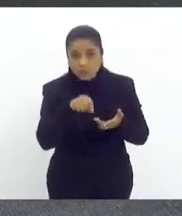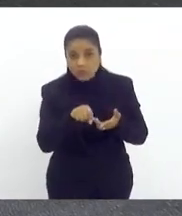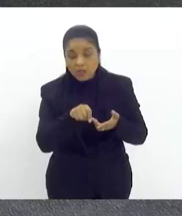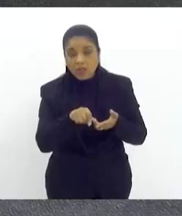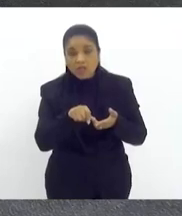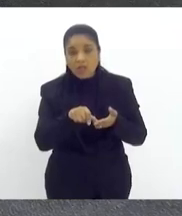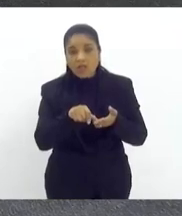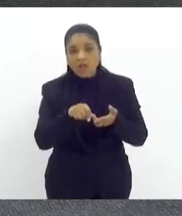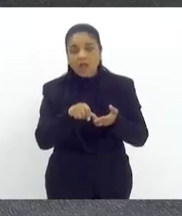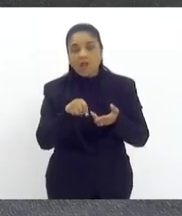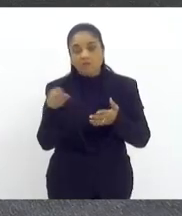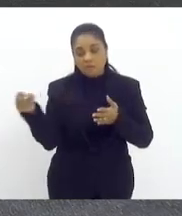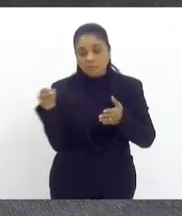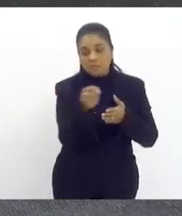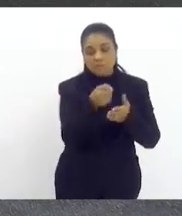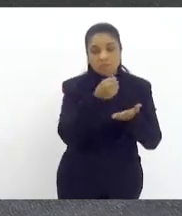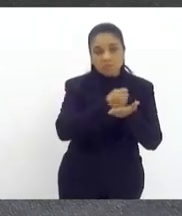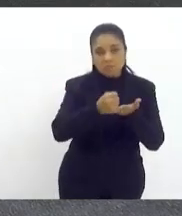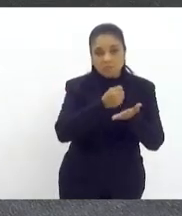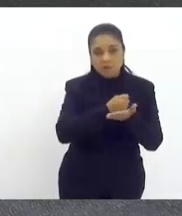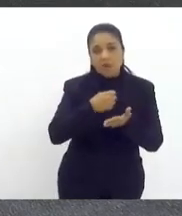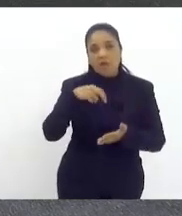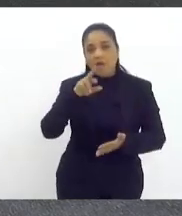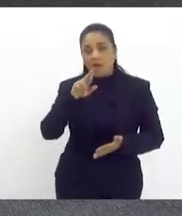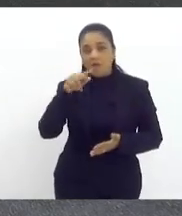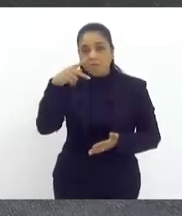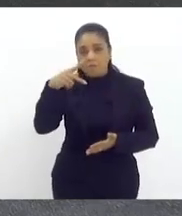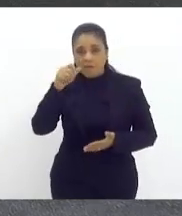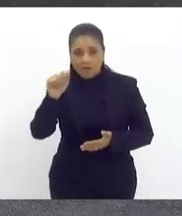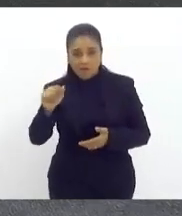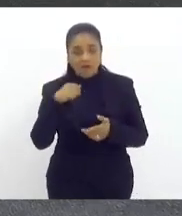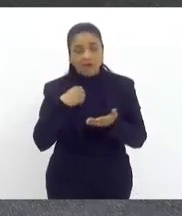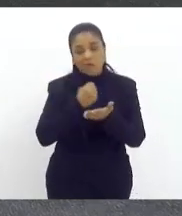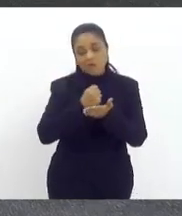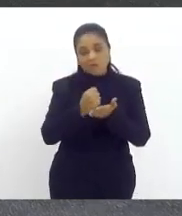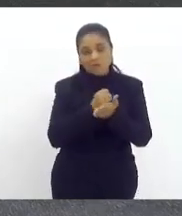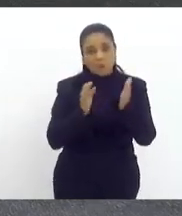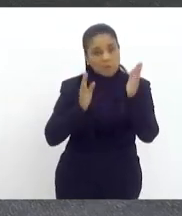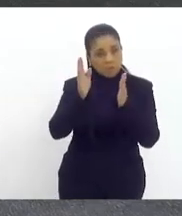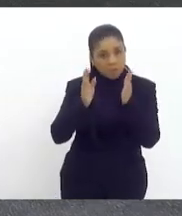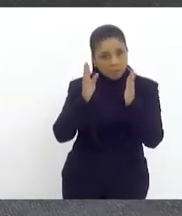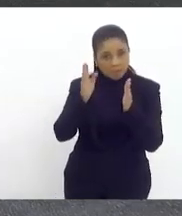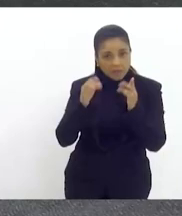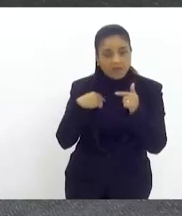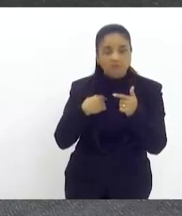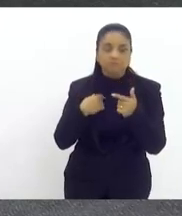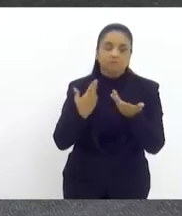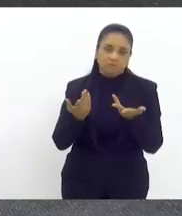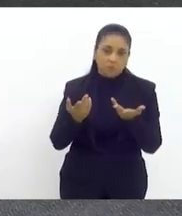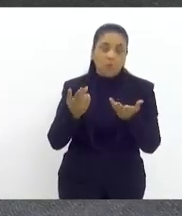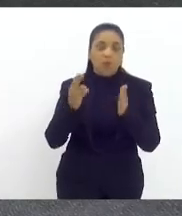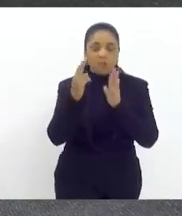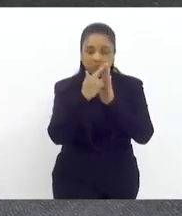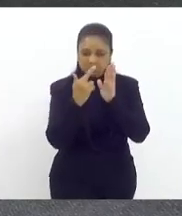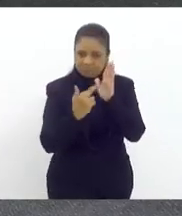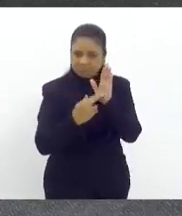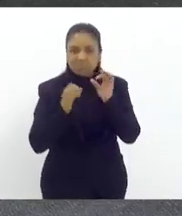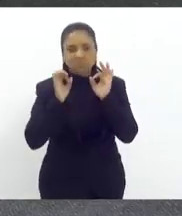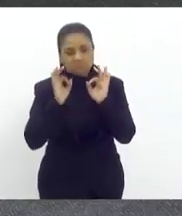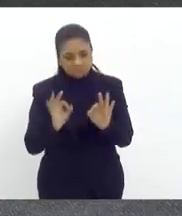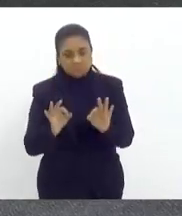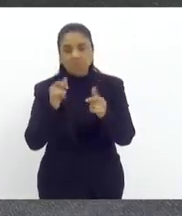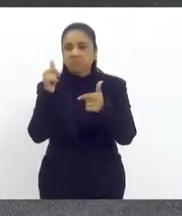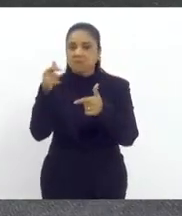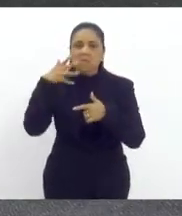a precarizar a mão de obra daí vem o RPA vem contratação temporária e uma série de medidas então a fala de vossa excelência é perfeita é uma fala